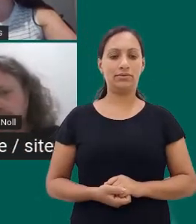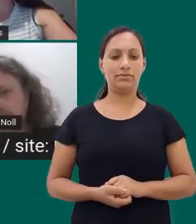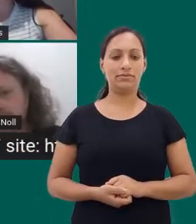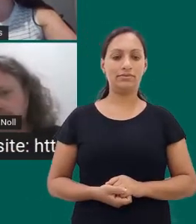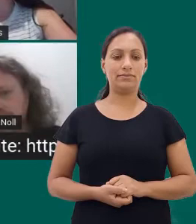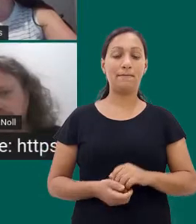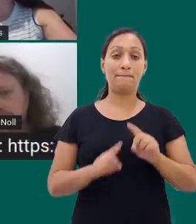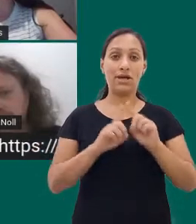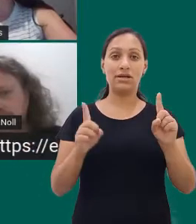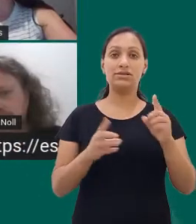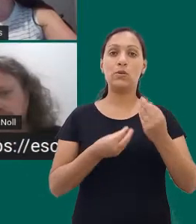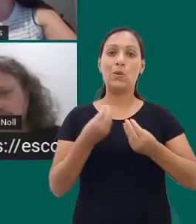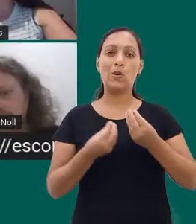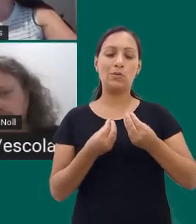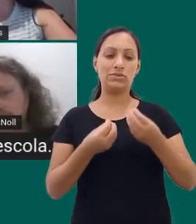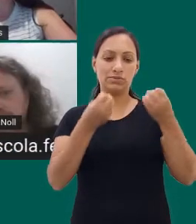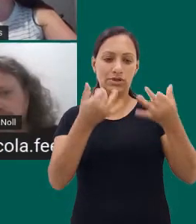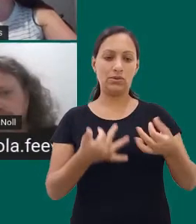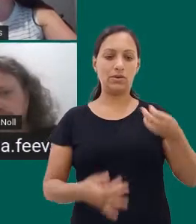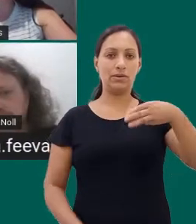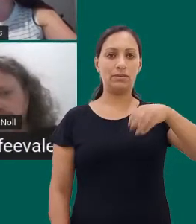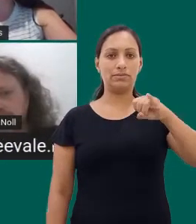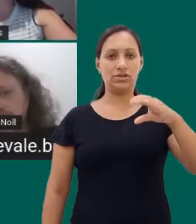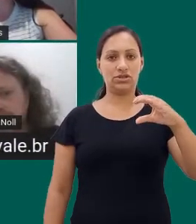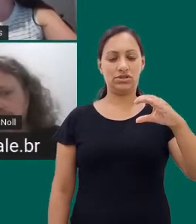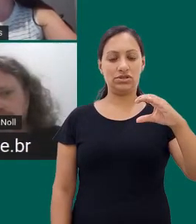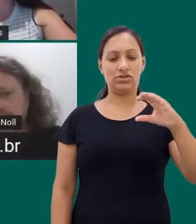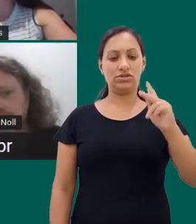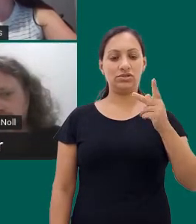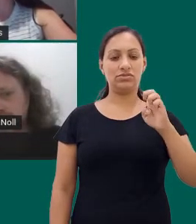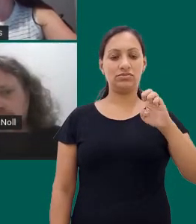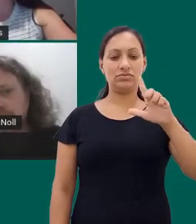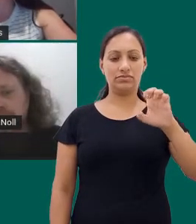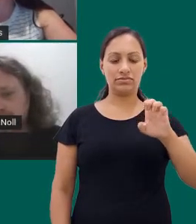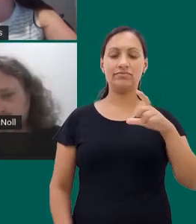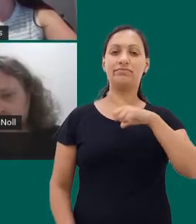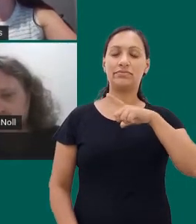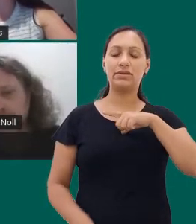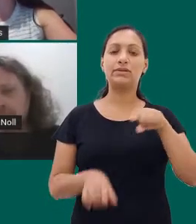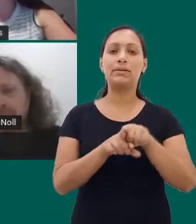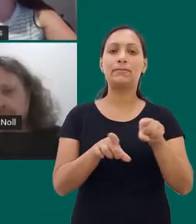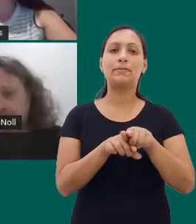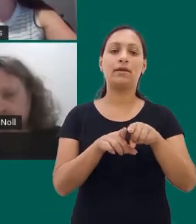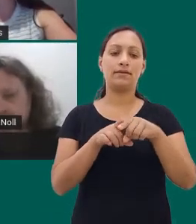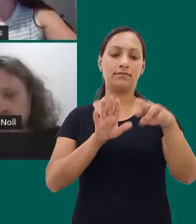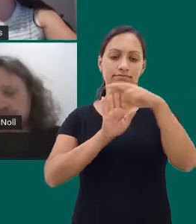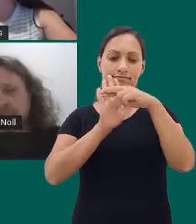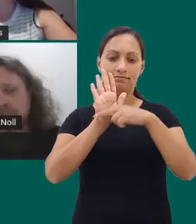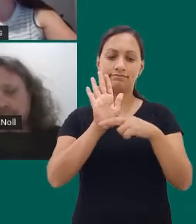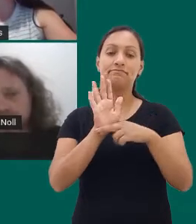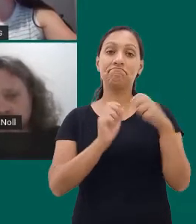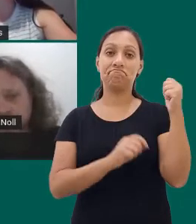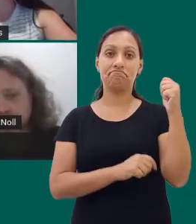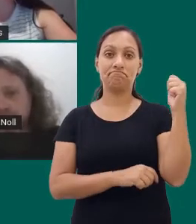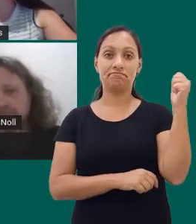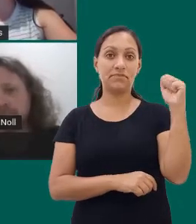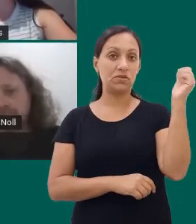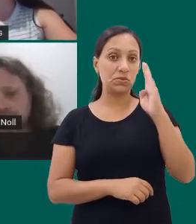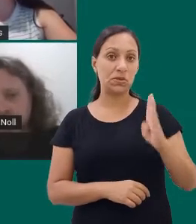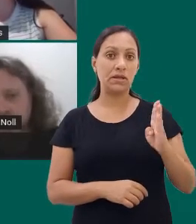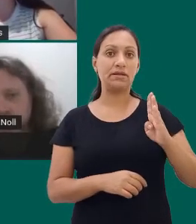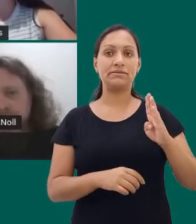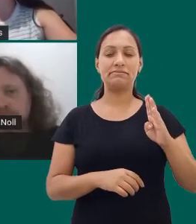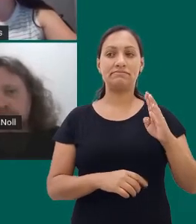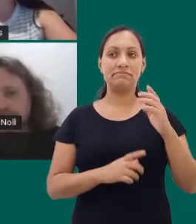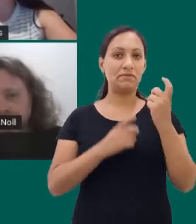a Michi, tem as diretrizes das diretrizes nacionais, todo mundo chega naquilo que tem que chegar, não precisa se preocupar com isso,